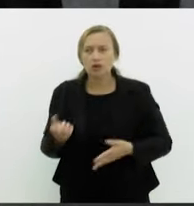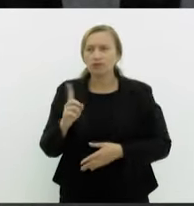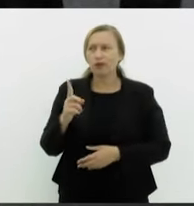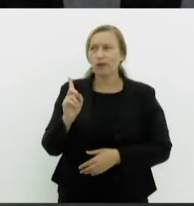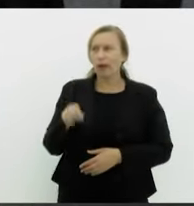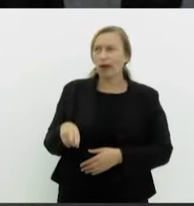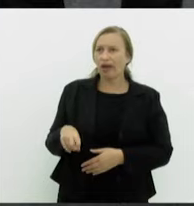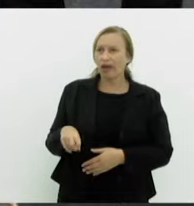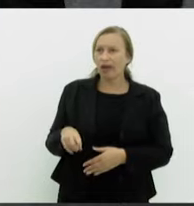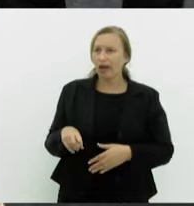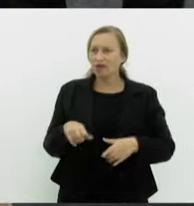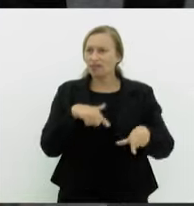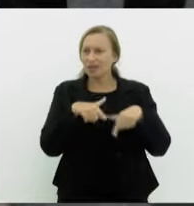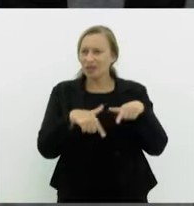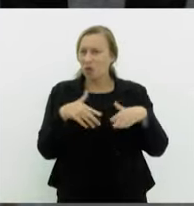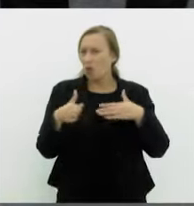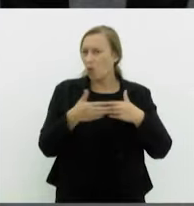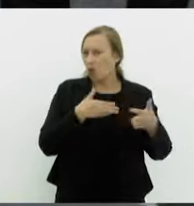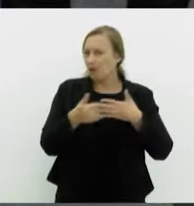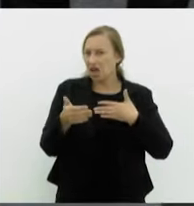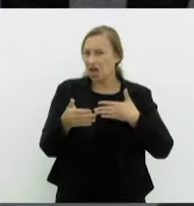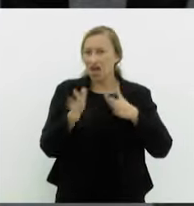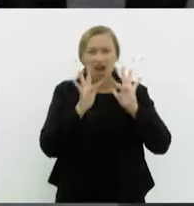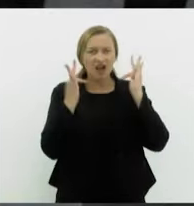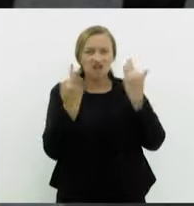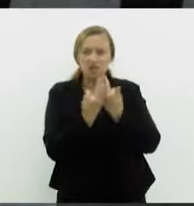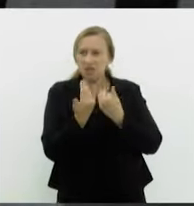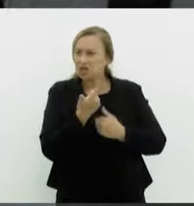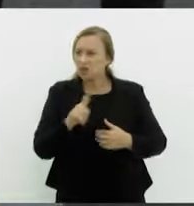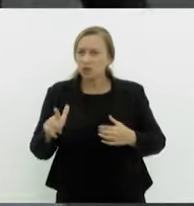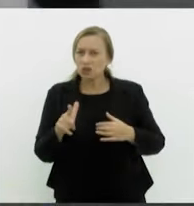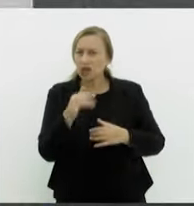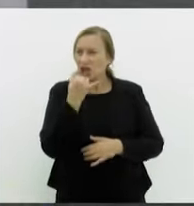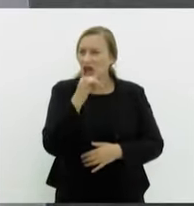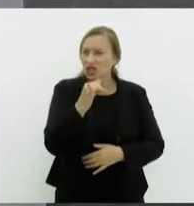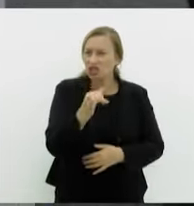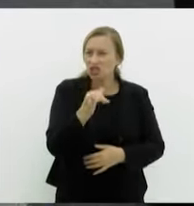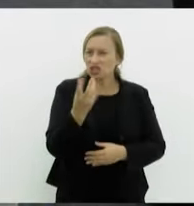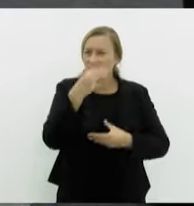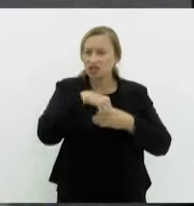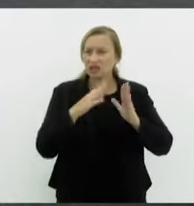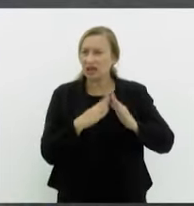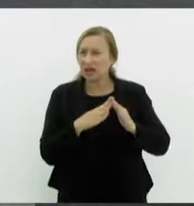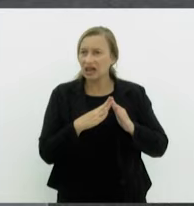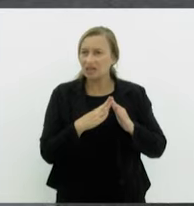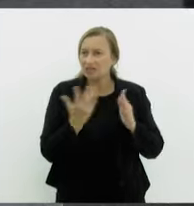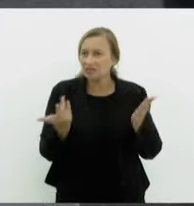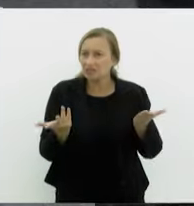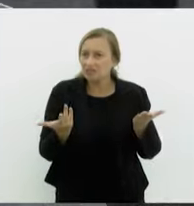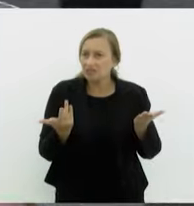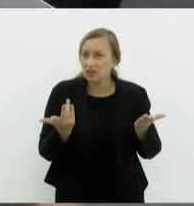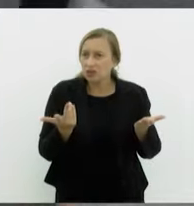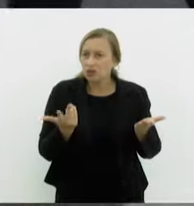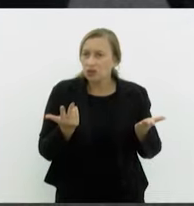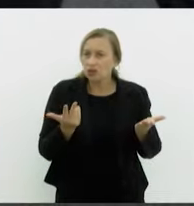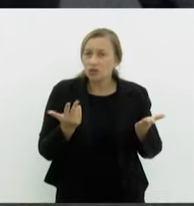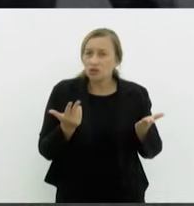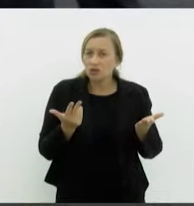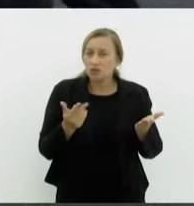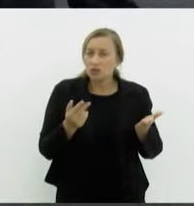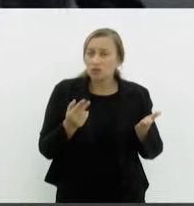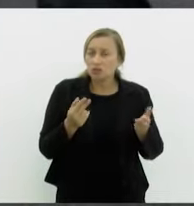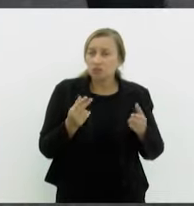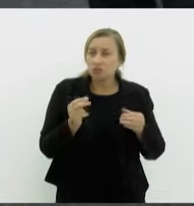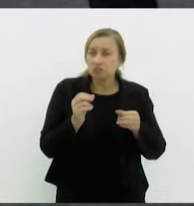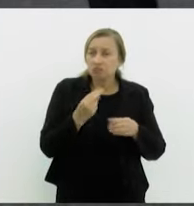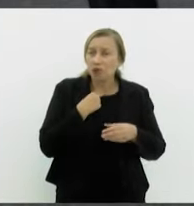serviço qualquer, né? As famílias sem energia elétrica ficam privadas de tudo e mais alguma